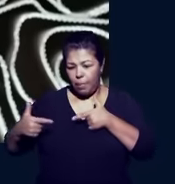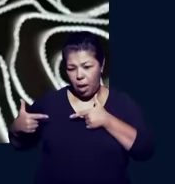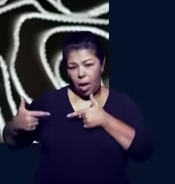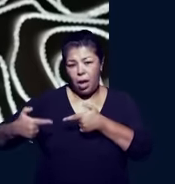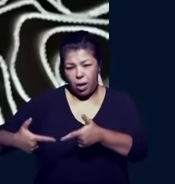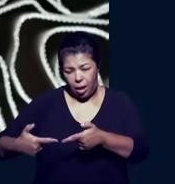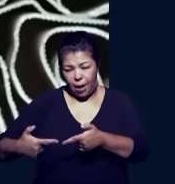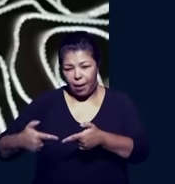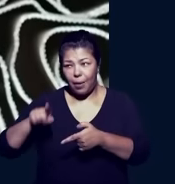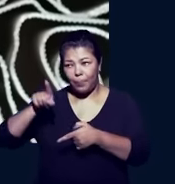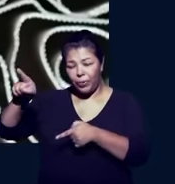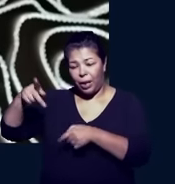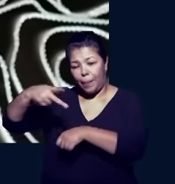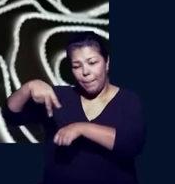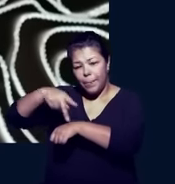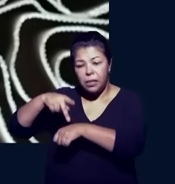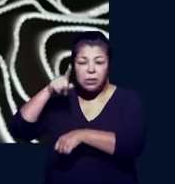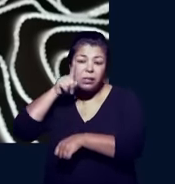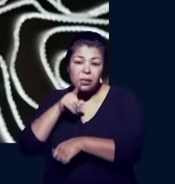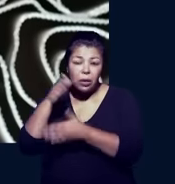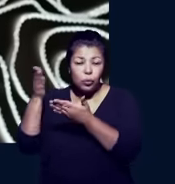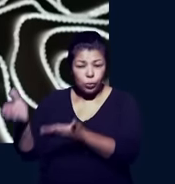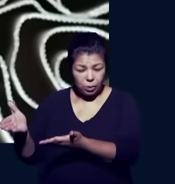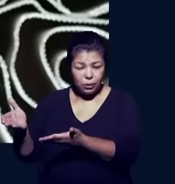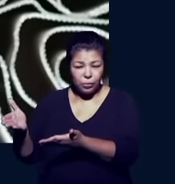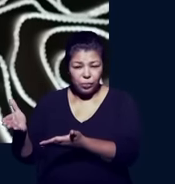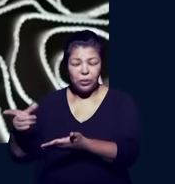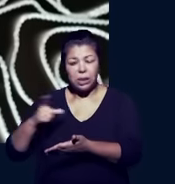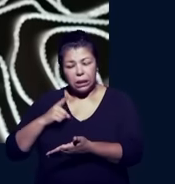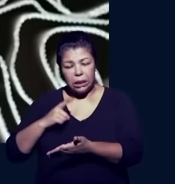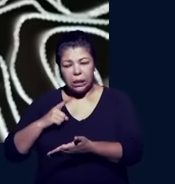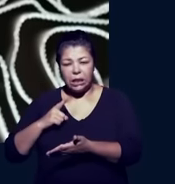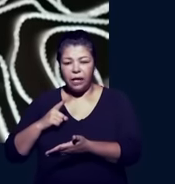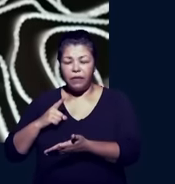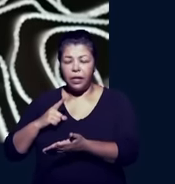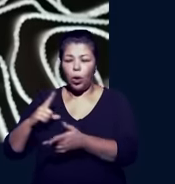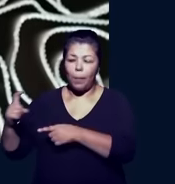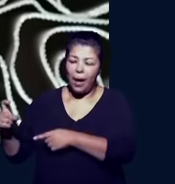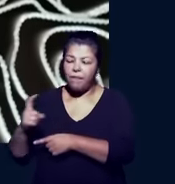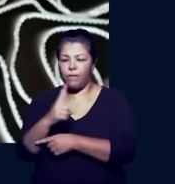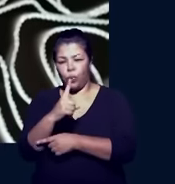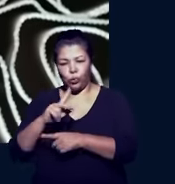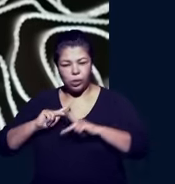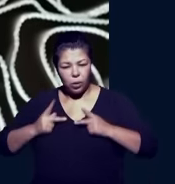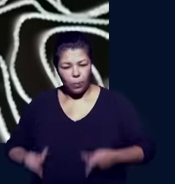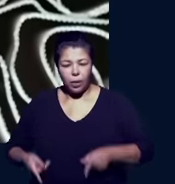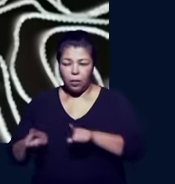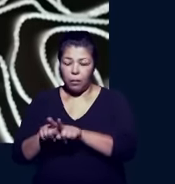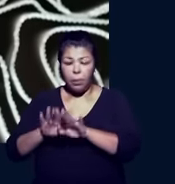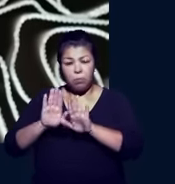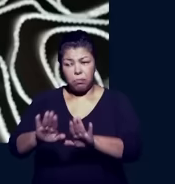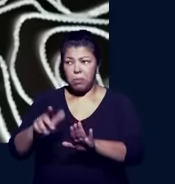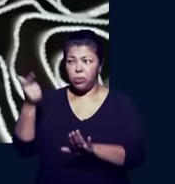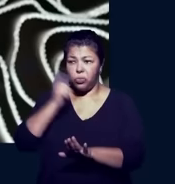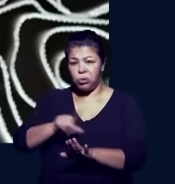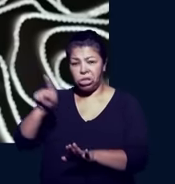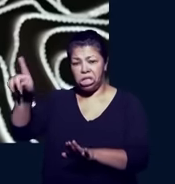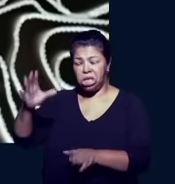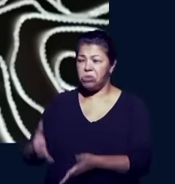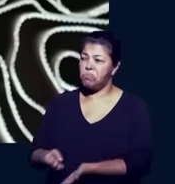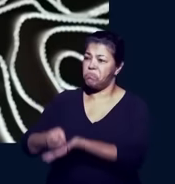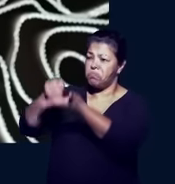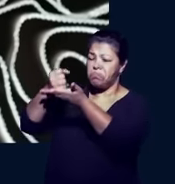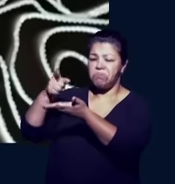eh momento triste da da da evolução humana mas que fez os Estados Unidos um grande vencedor econômico disso